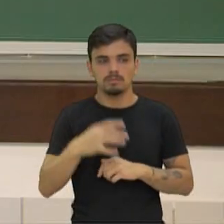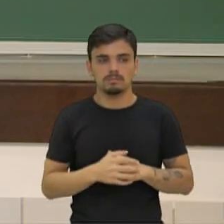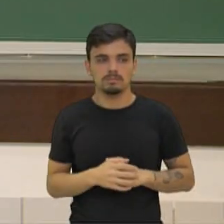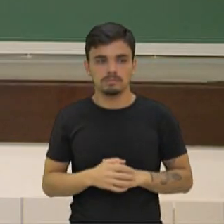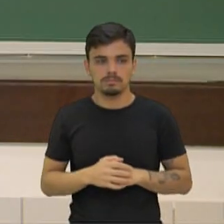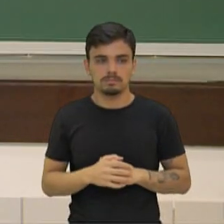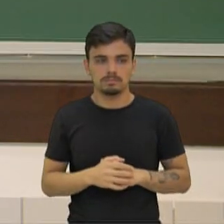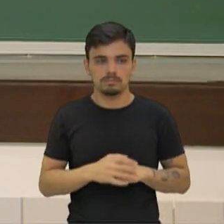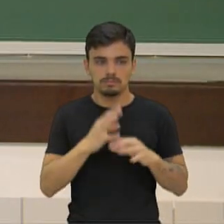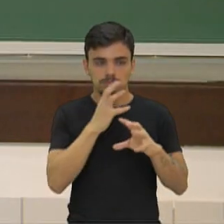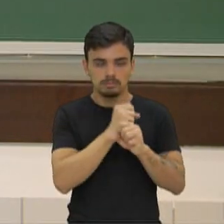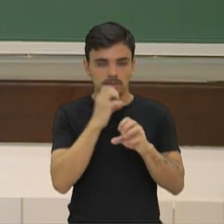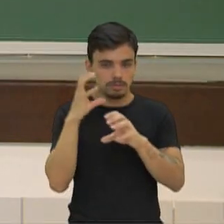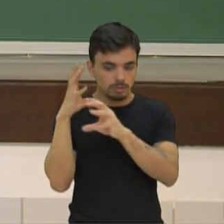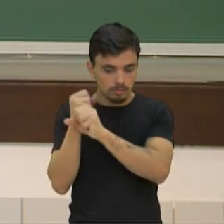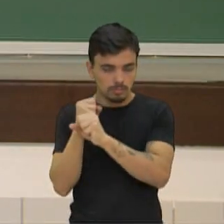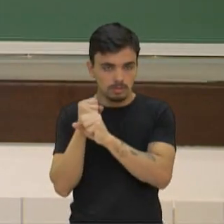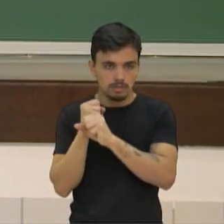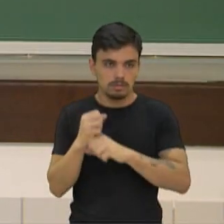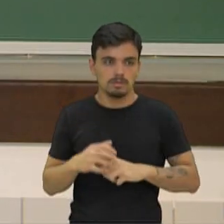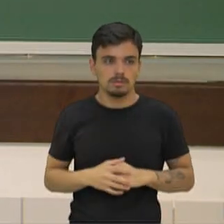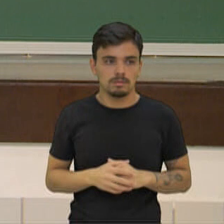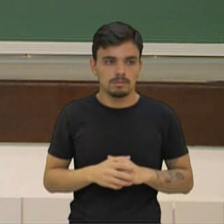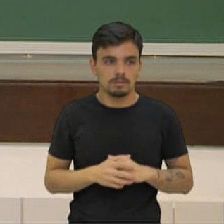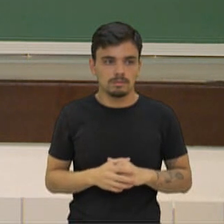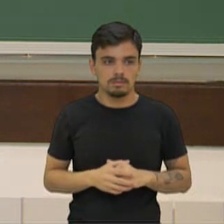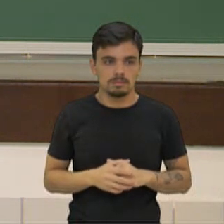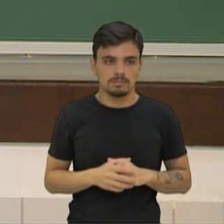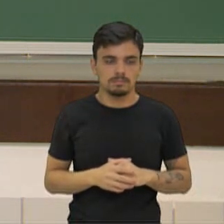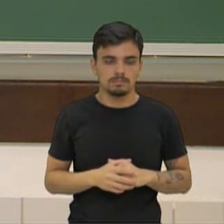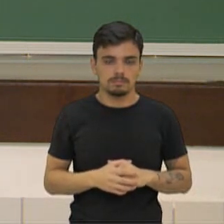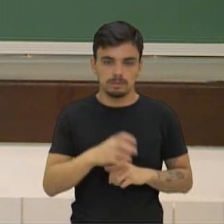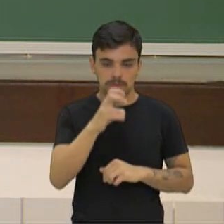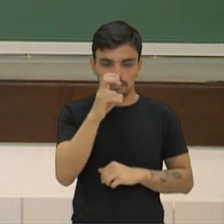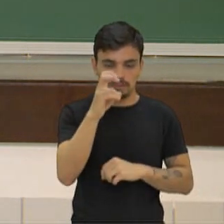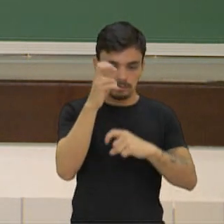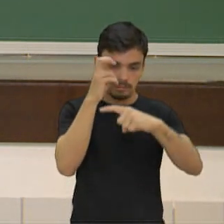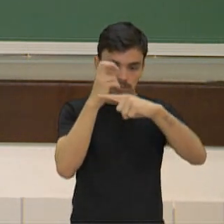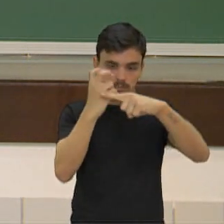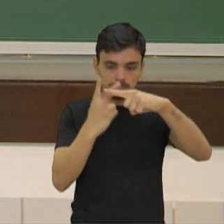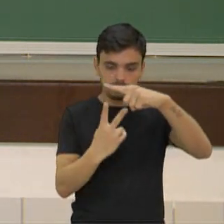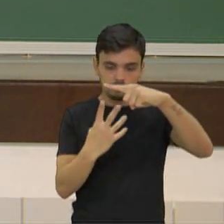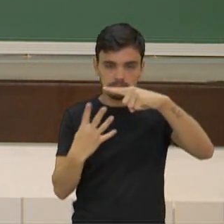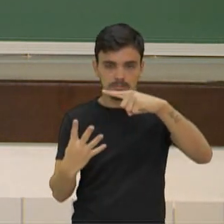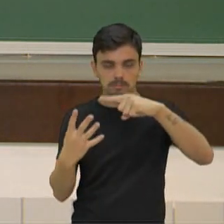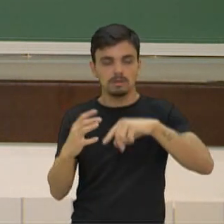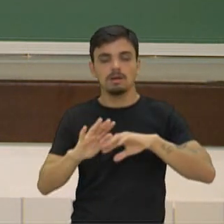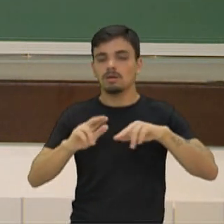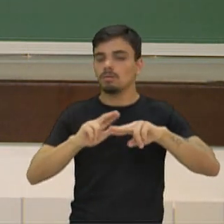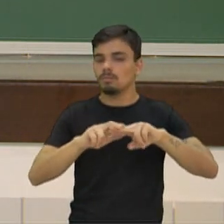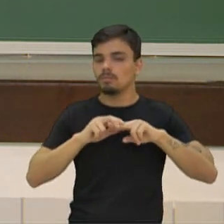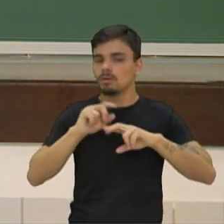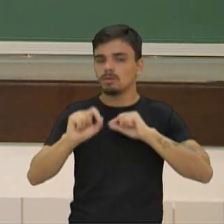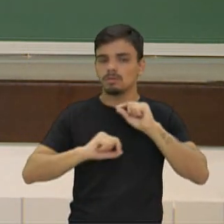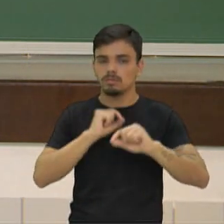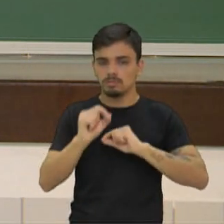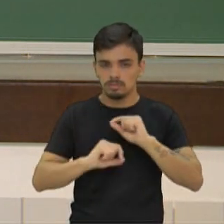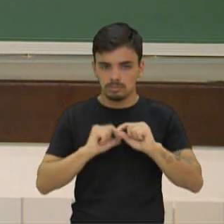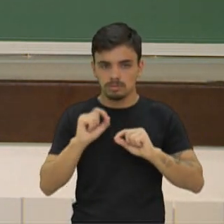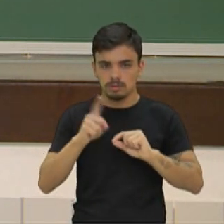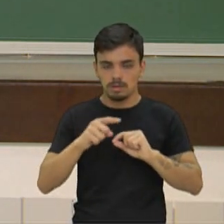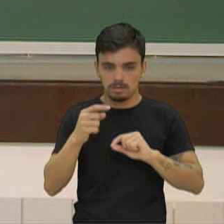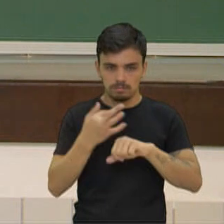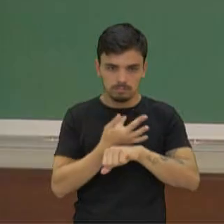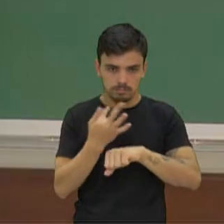24, mais 3 sobre 24 é igual a 5 sobre 24. Portanto, o inverso desse equivalente é 5